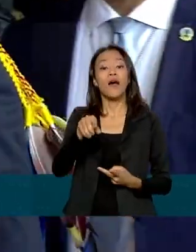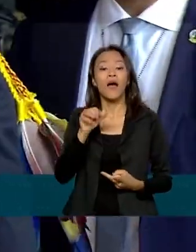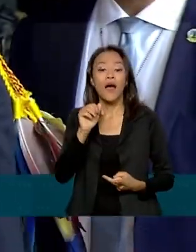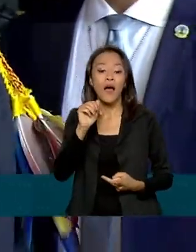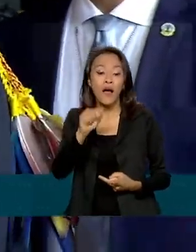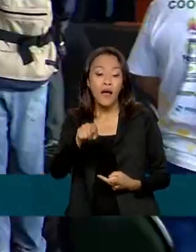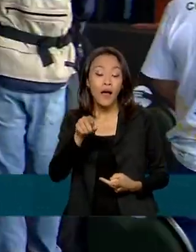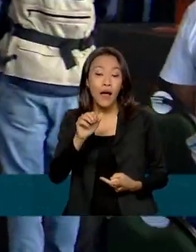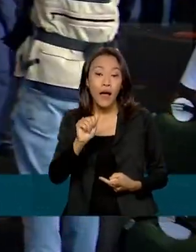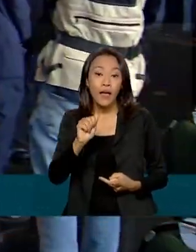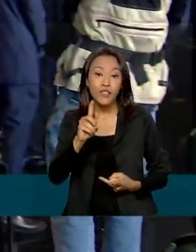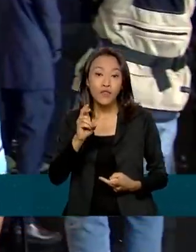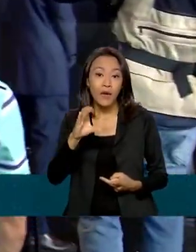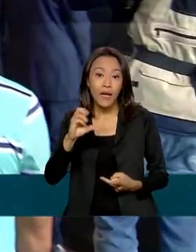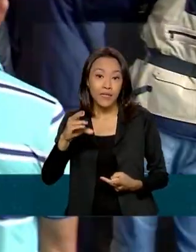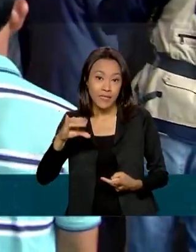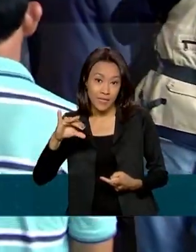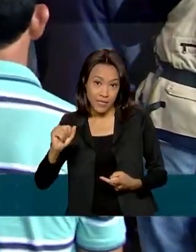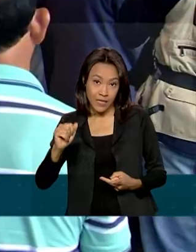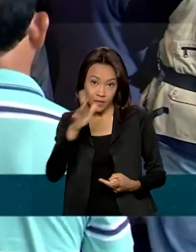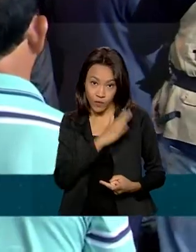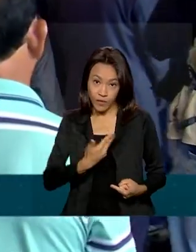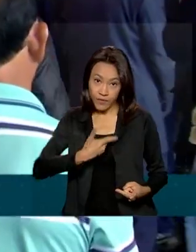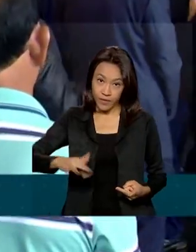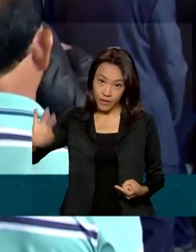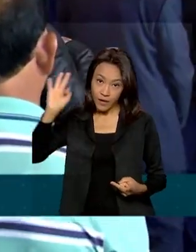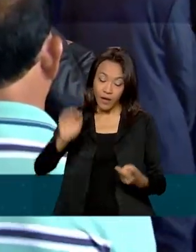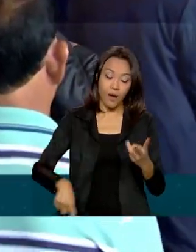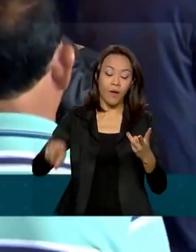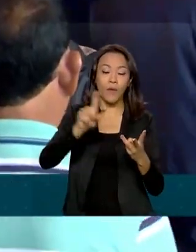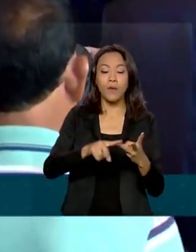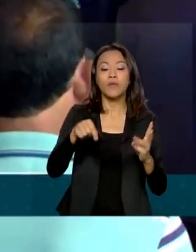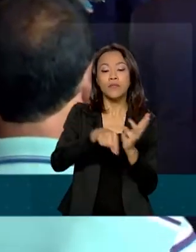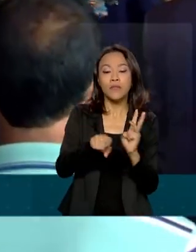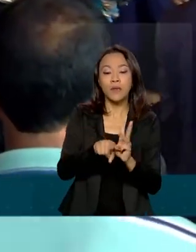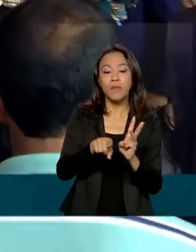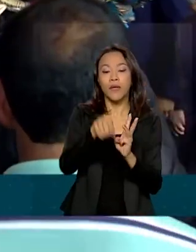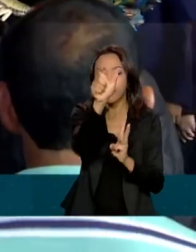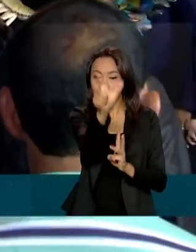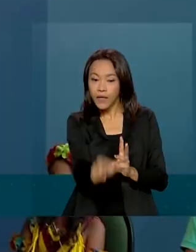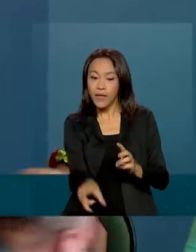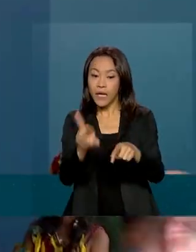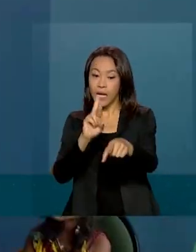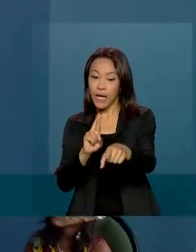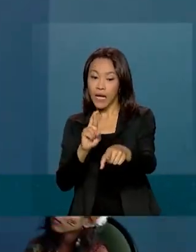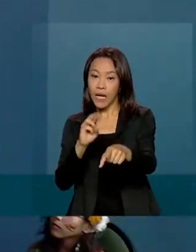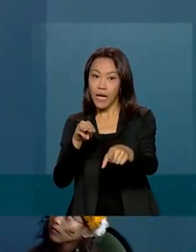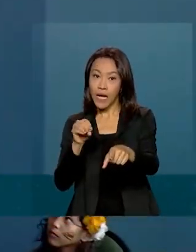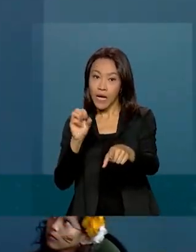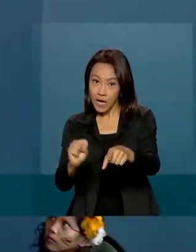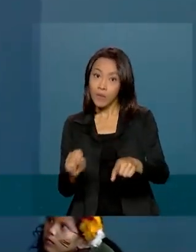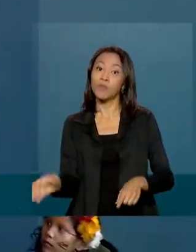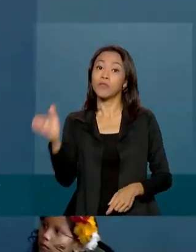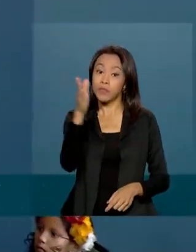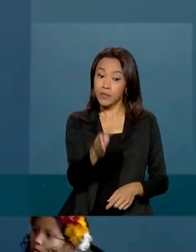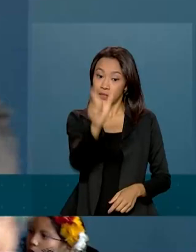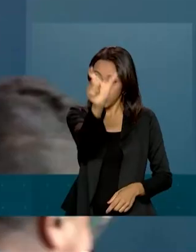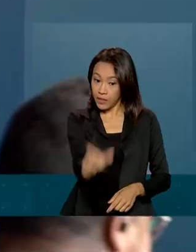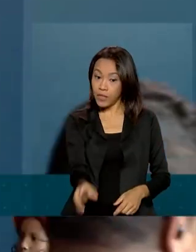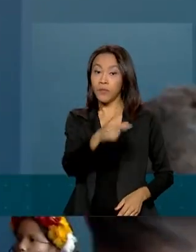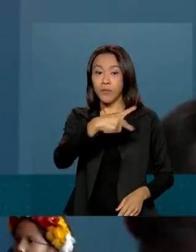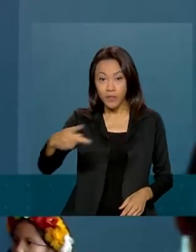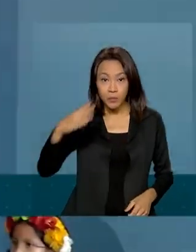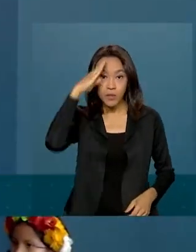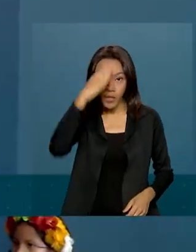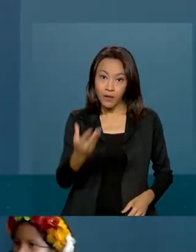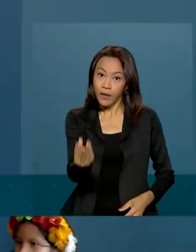União, Bruno Bianco, o secretário-geral da Presidência da República, Luiz Eduardo Ramos, e o presidente Jair Bolsonaro.